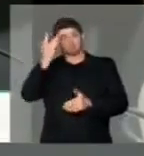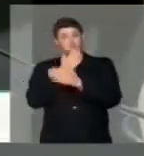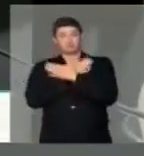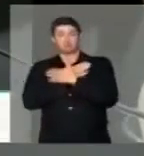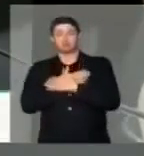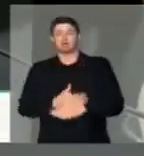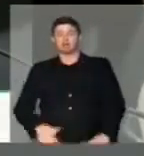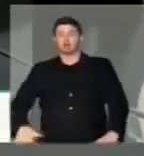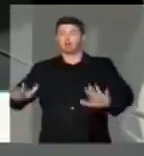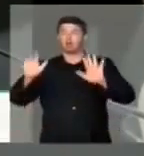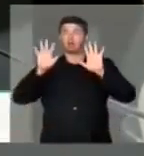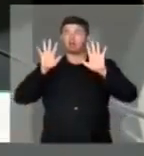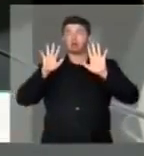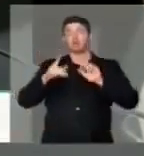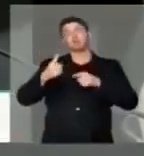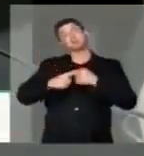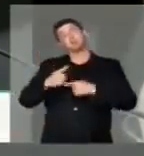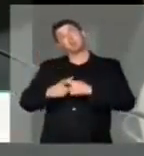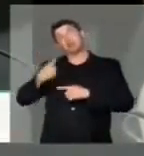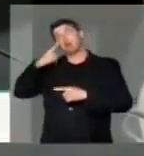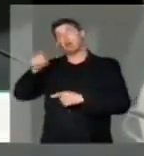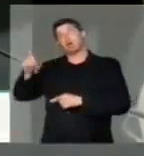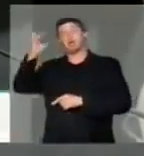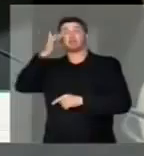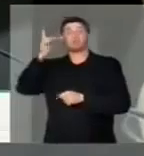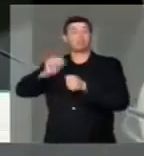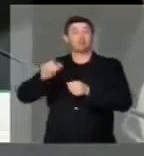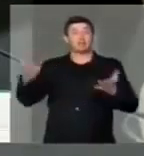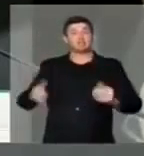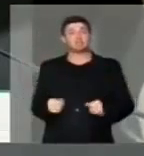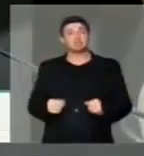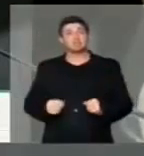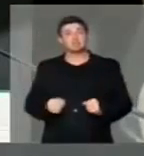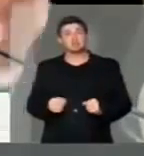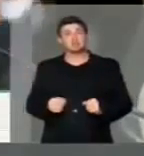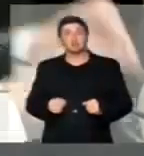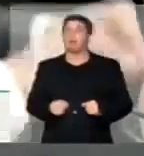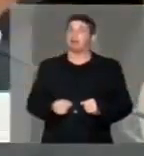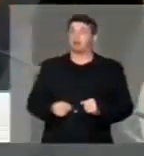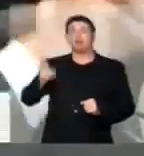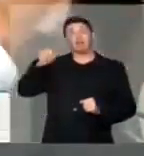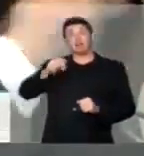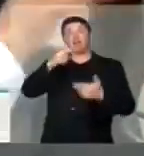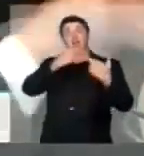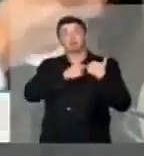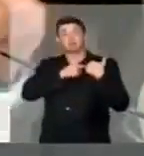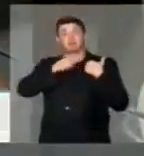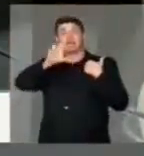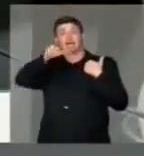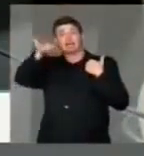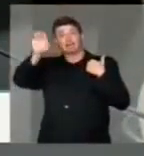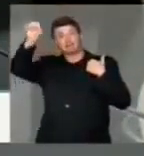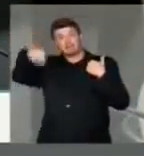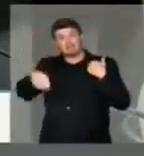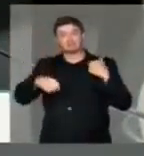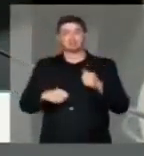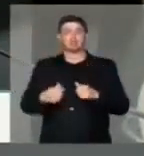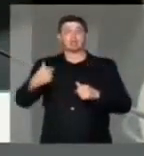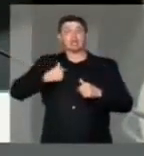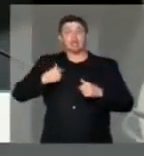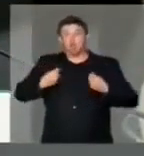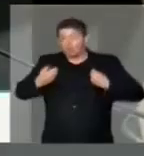Aí está aqui a narrativa que nós estamos ouvindo aqui. Eu cheguei aqui 9 horas da manhã. Estamos aqui